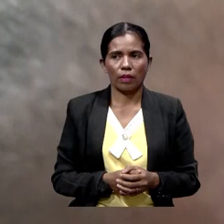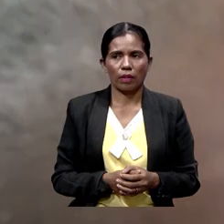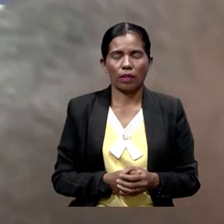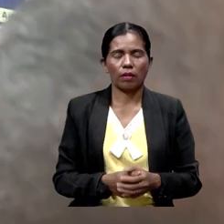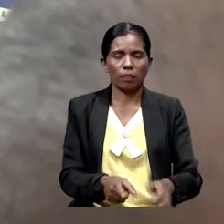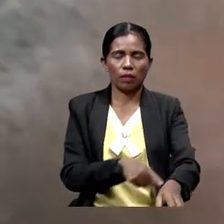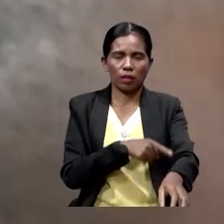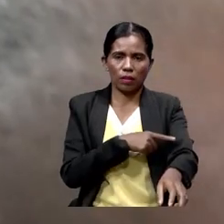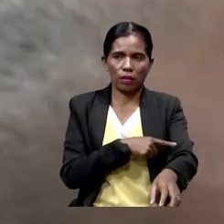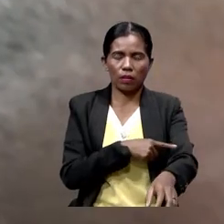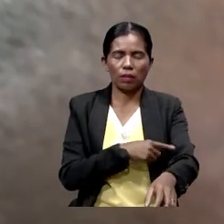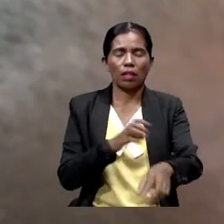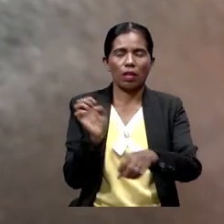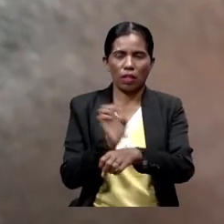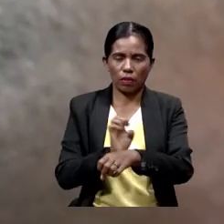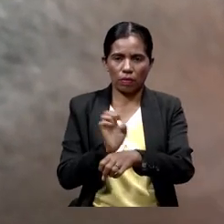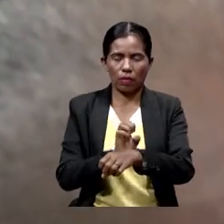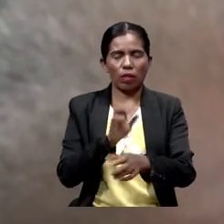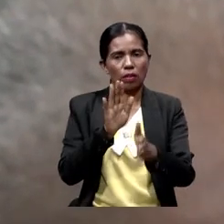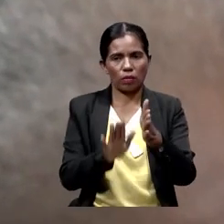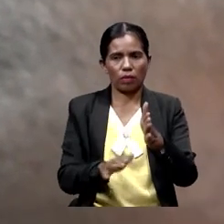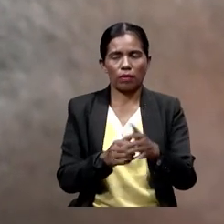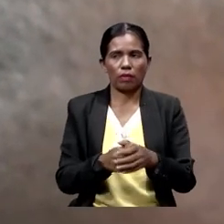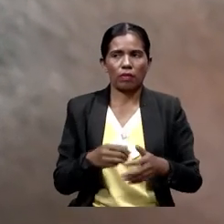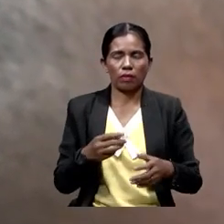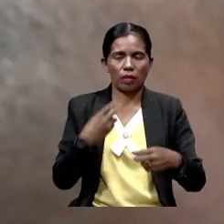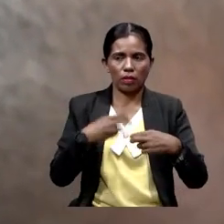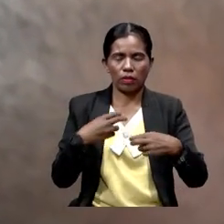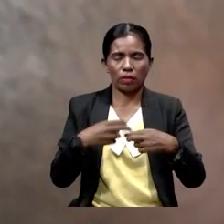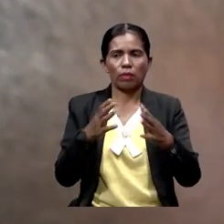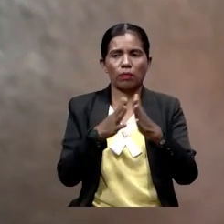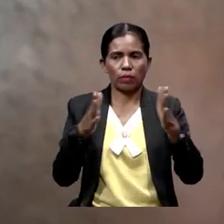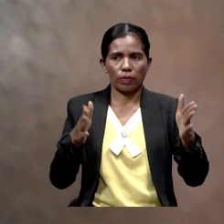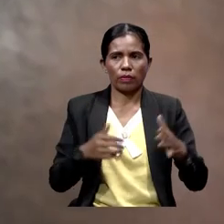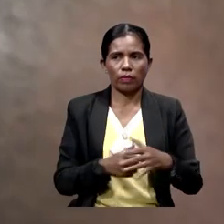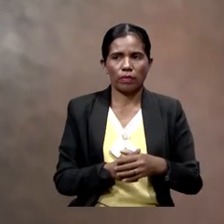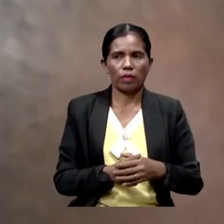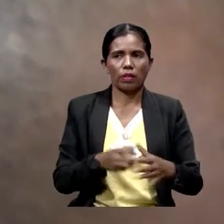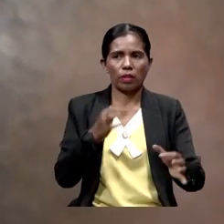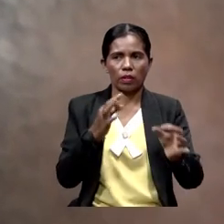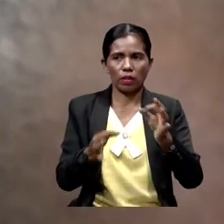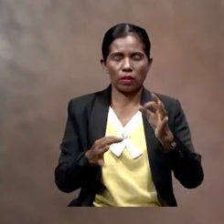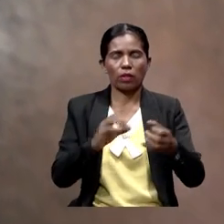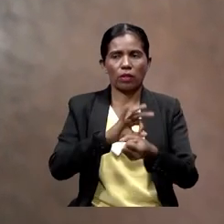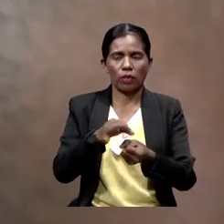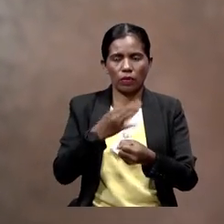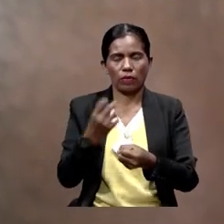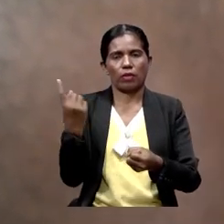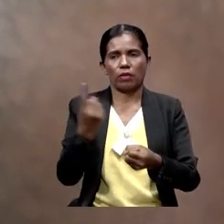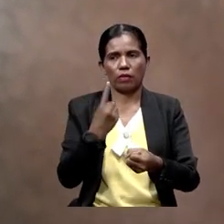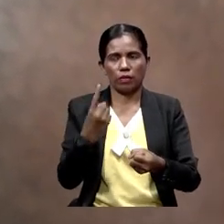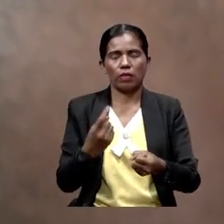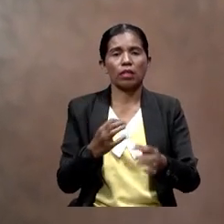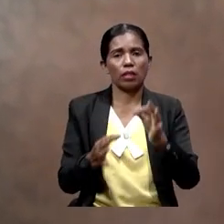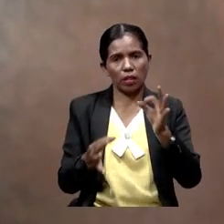long term crescimento econômico e né desafio outro enquanto Covid na fase,